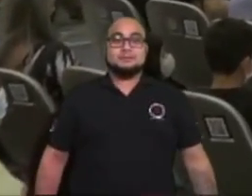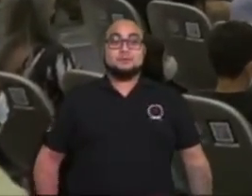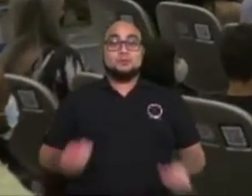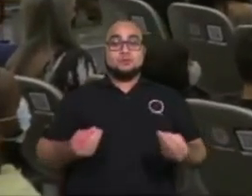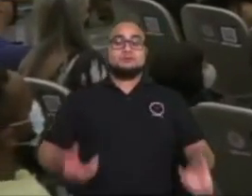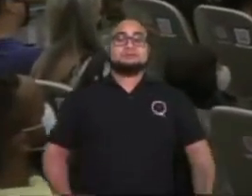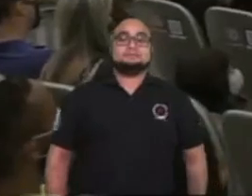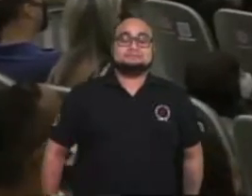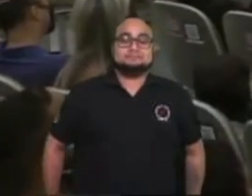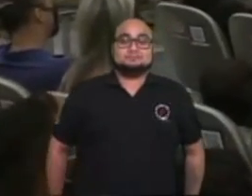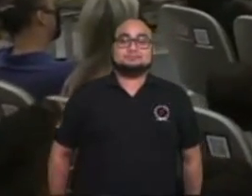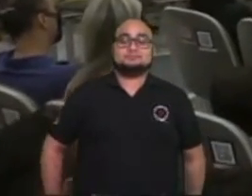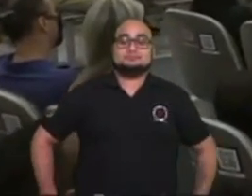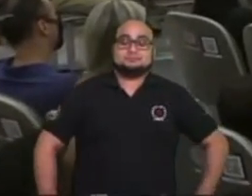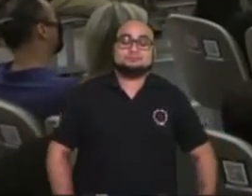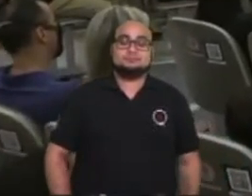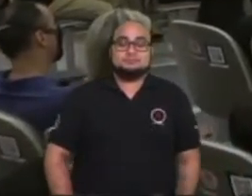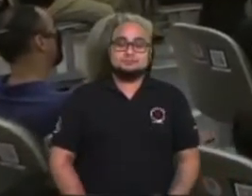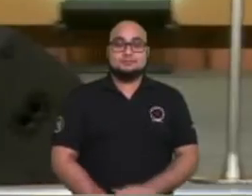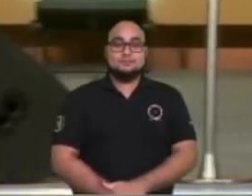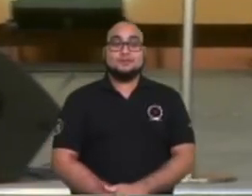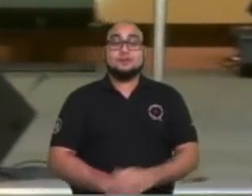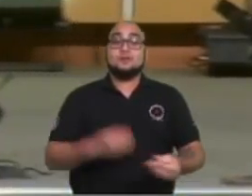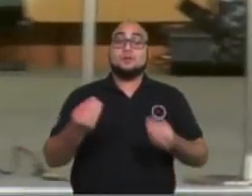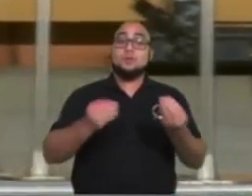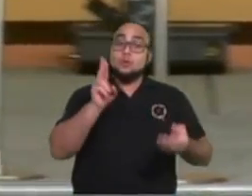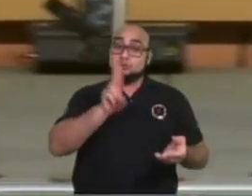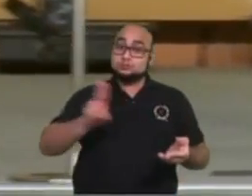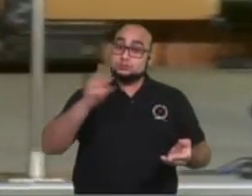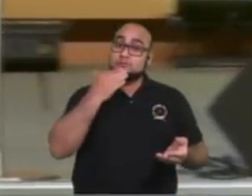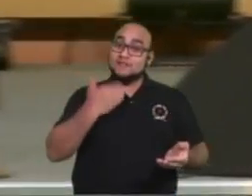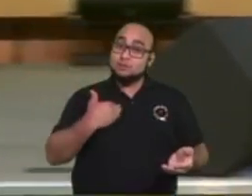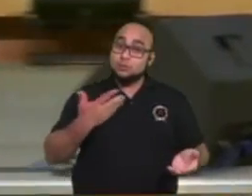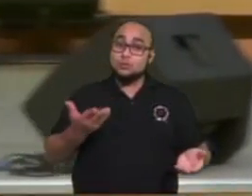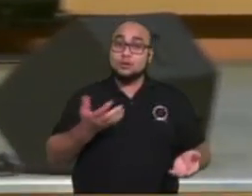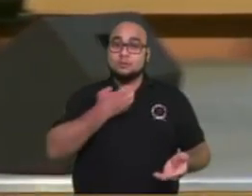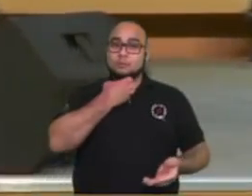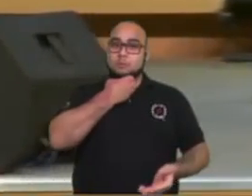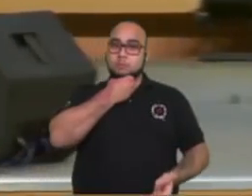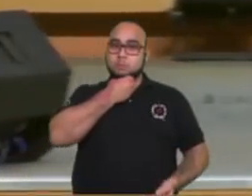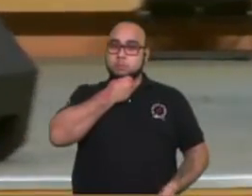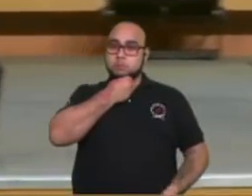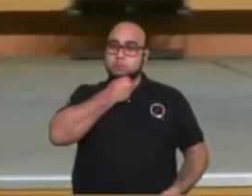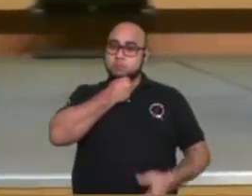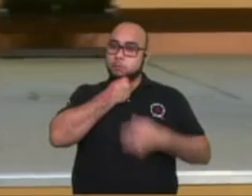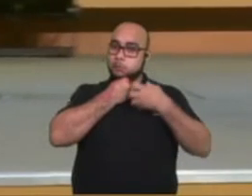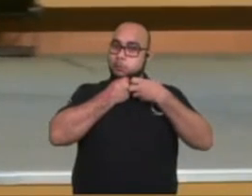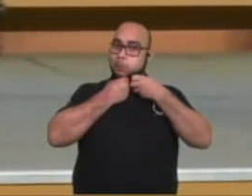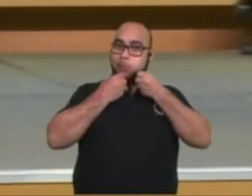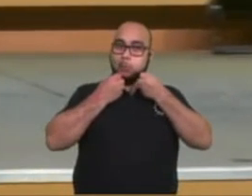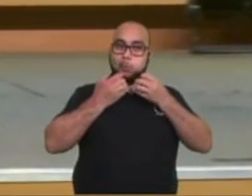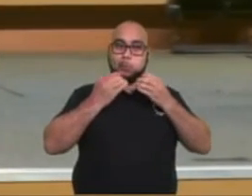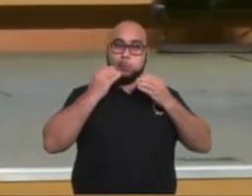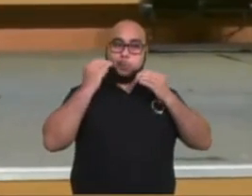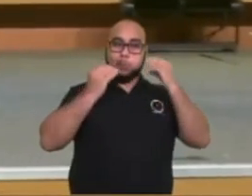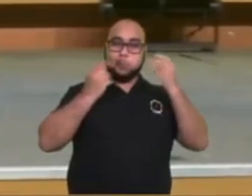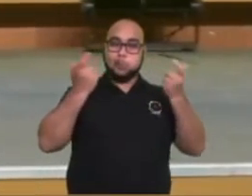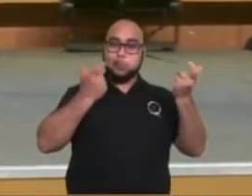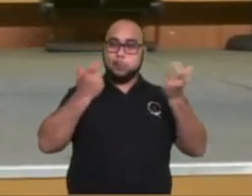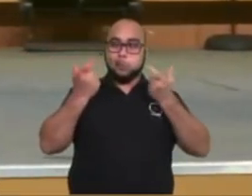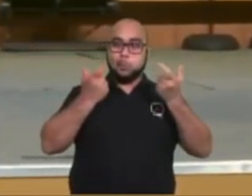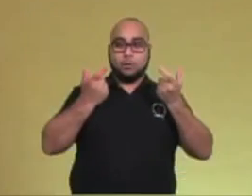segundo lugar puxa teu favor vai engolir cada letrinha cada